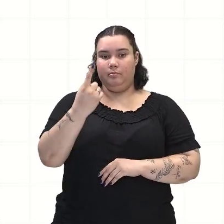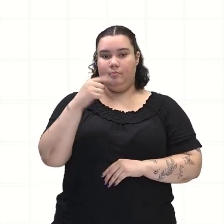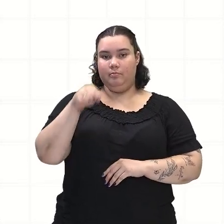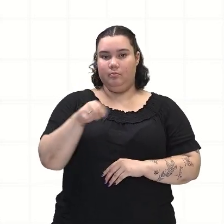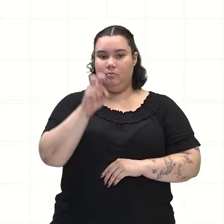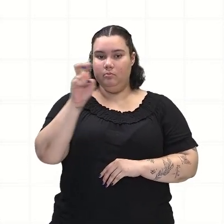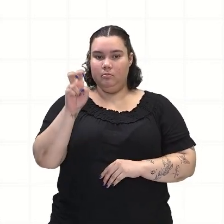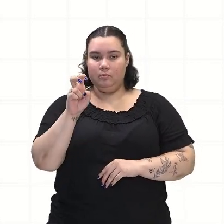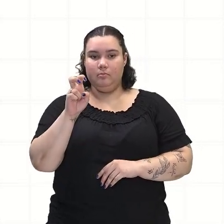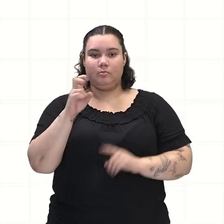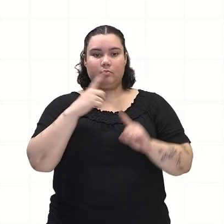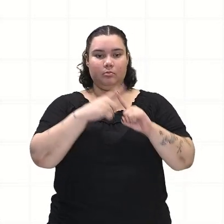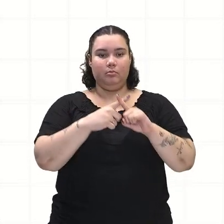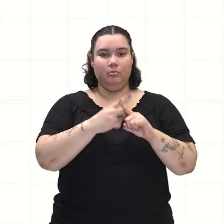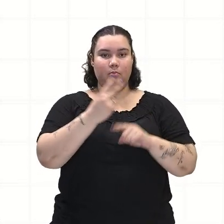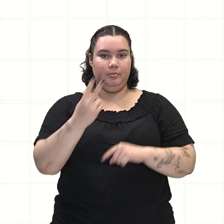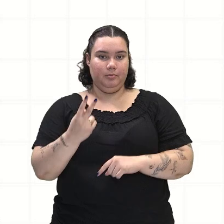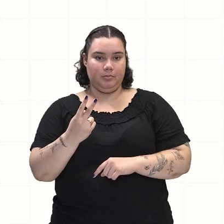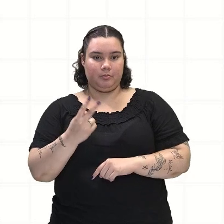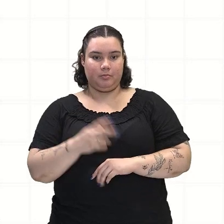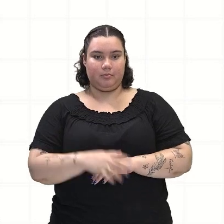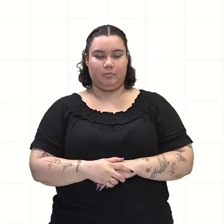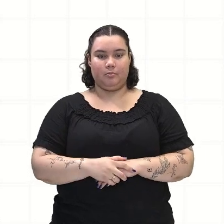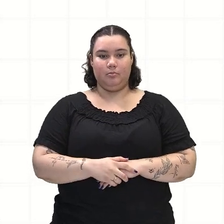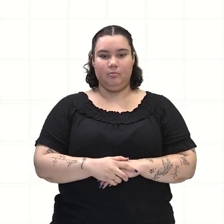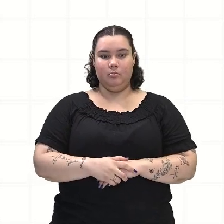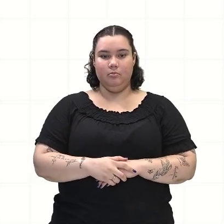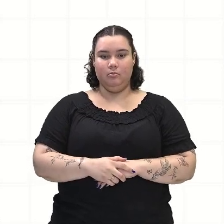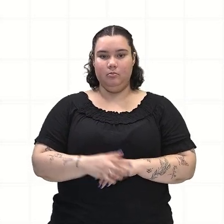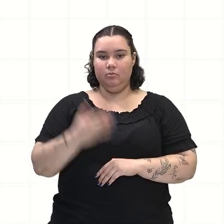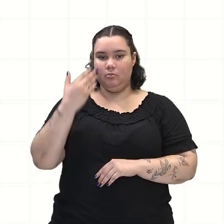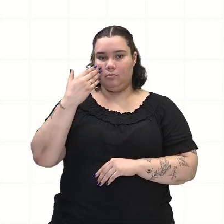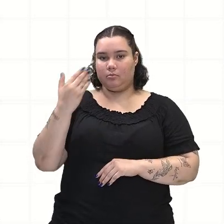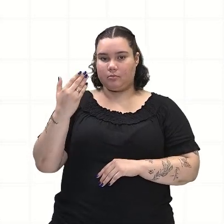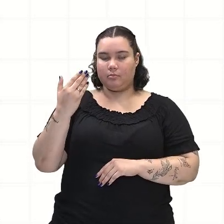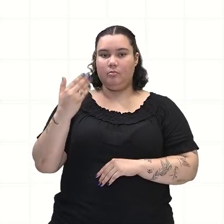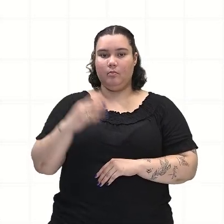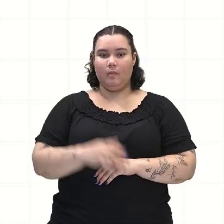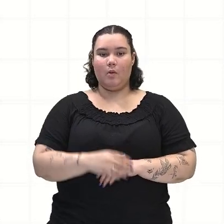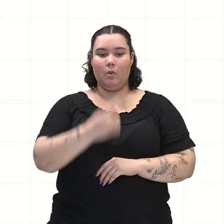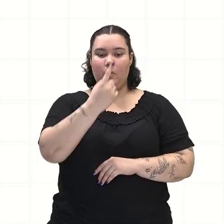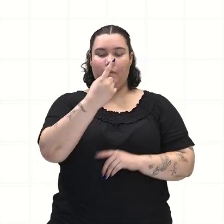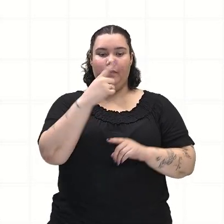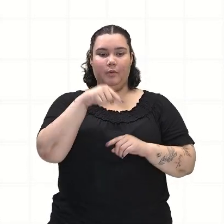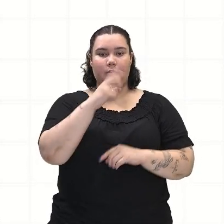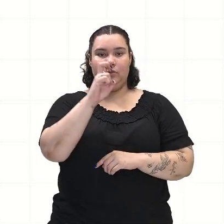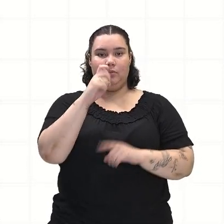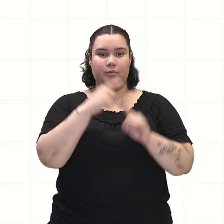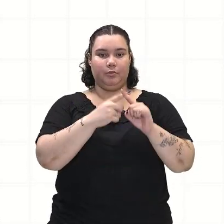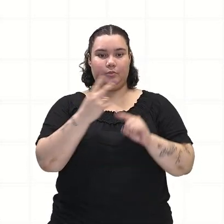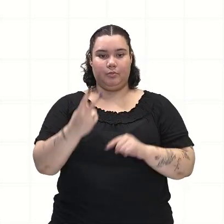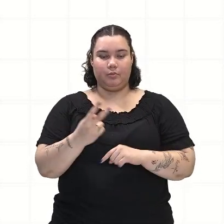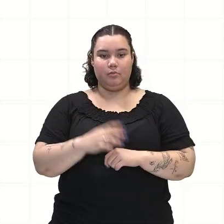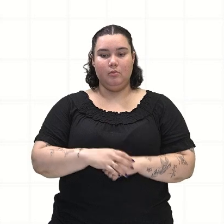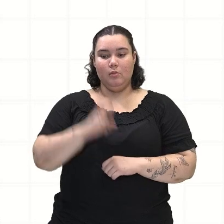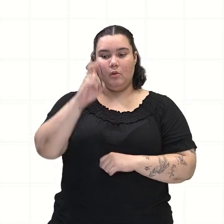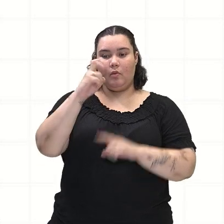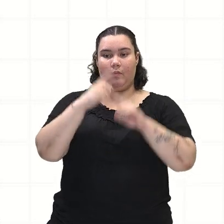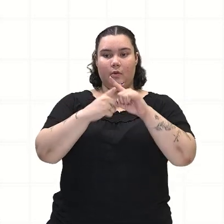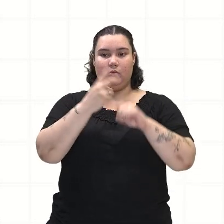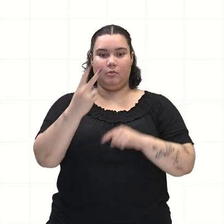1,5 vezes 2, né? Fazendo esse produto aqui, 1,5 vezes 2. 5 vezes